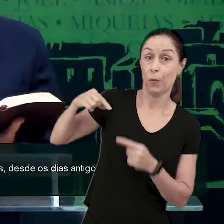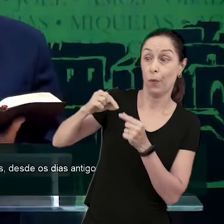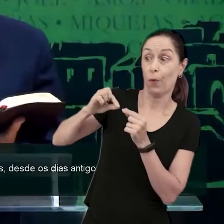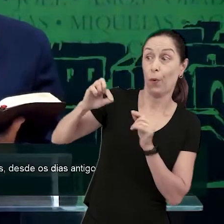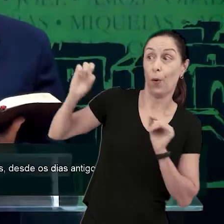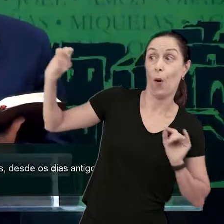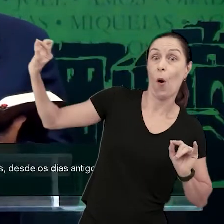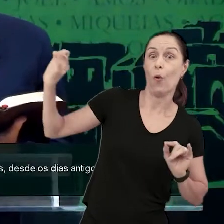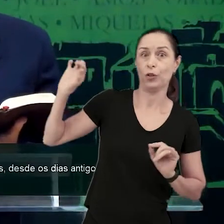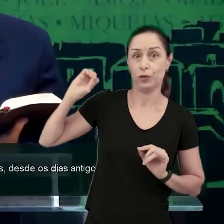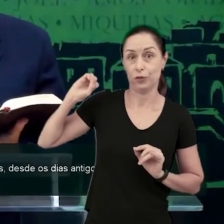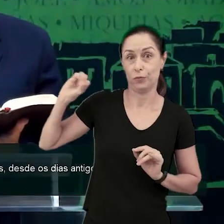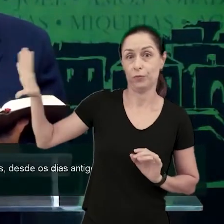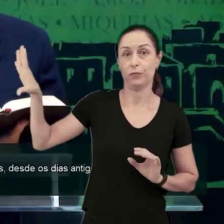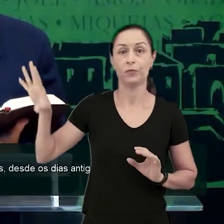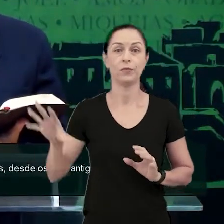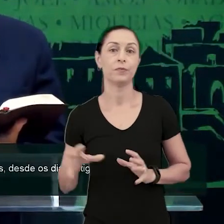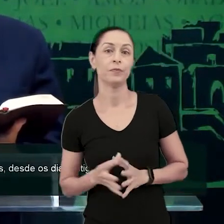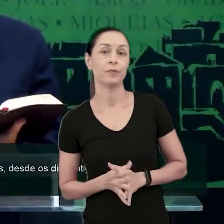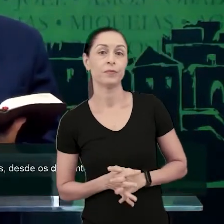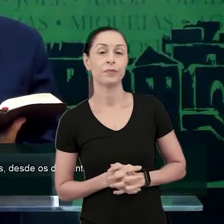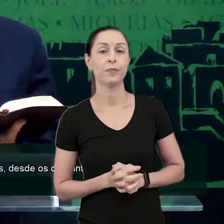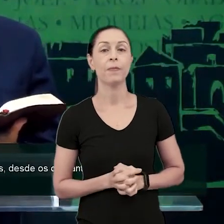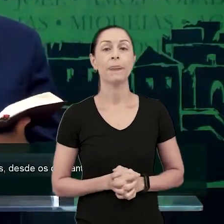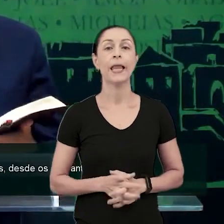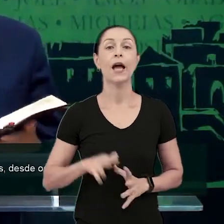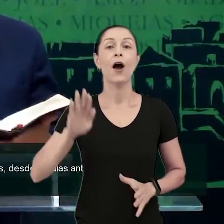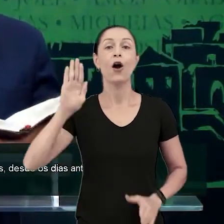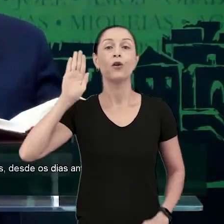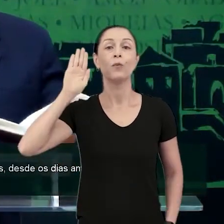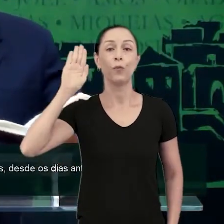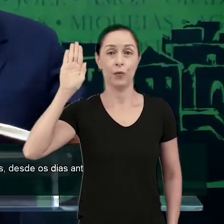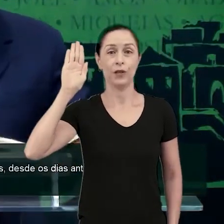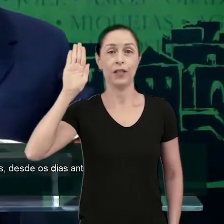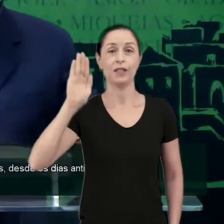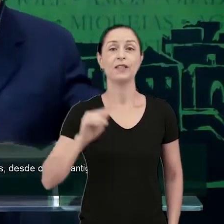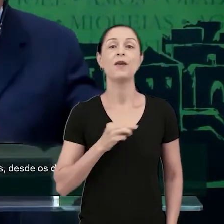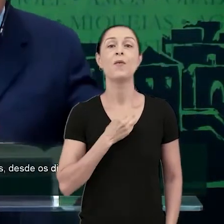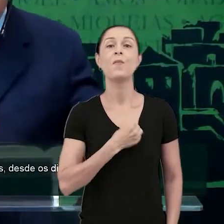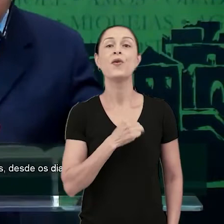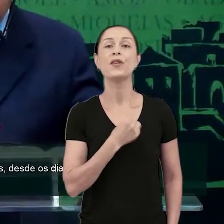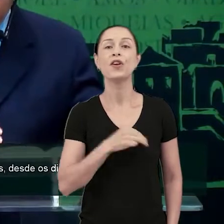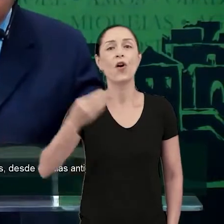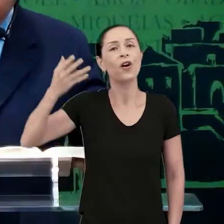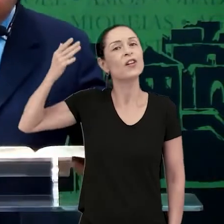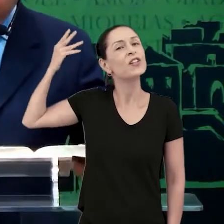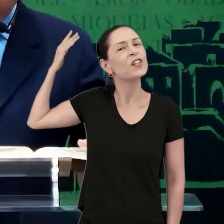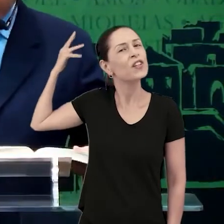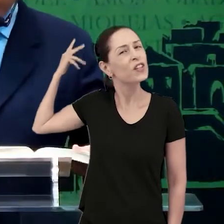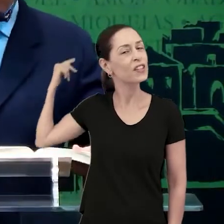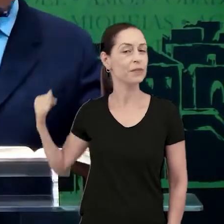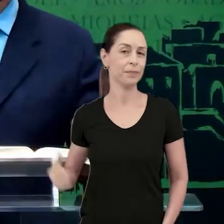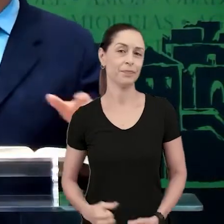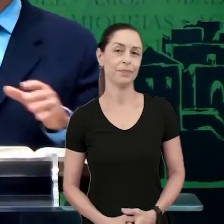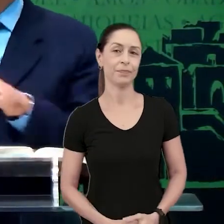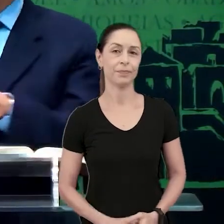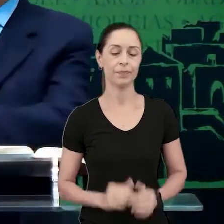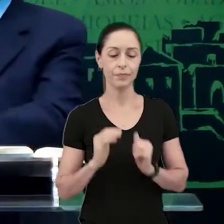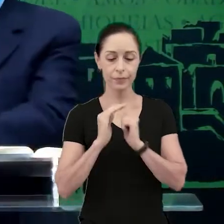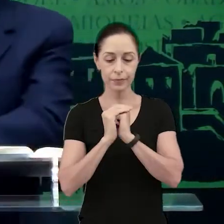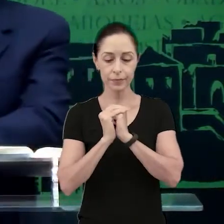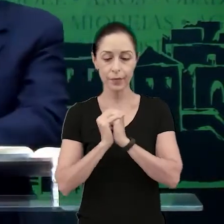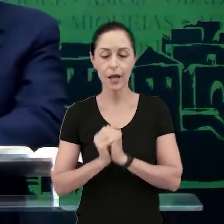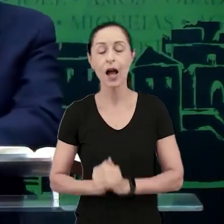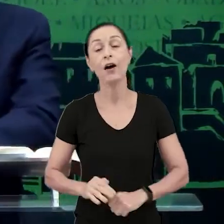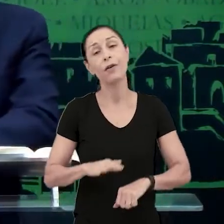Abraão a misericórdia, as quais juraste a nossos pais desde os dias antigos. Amém. Eu quero